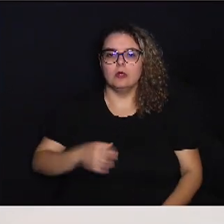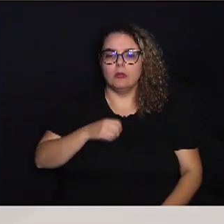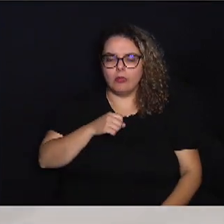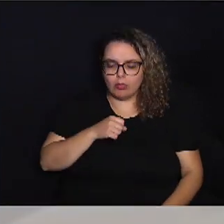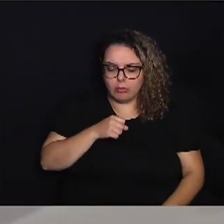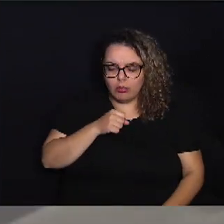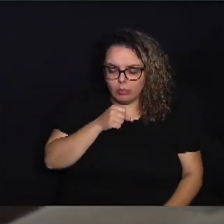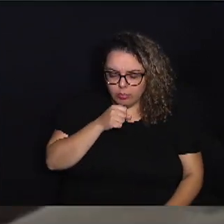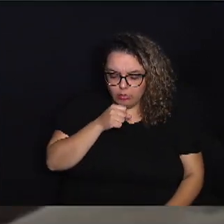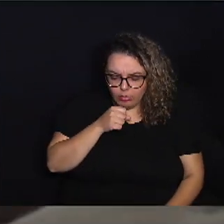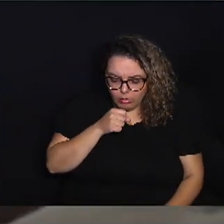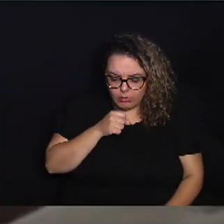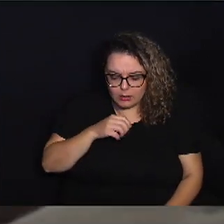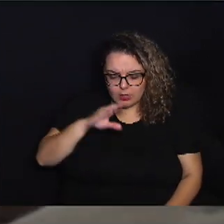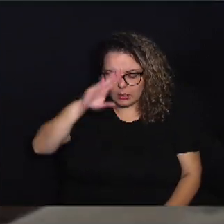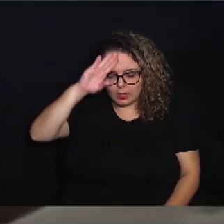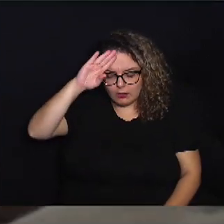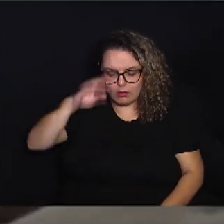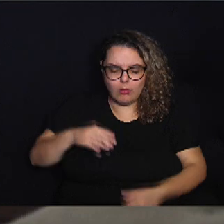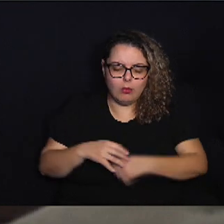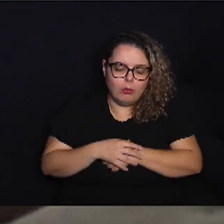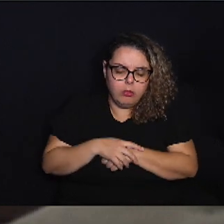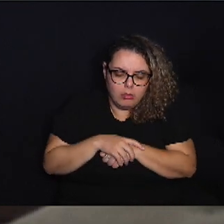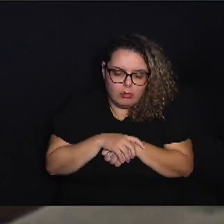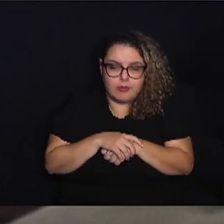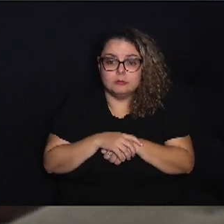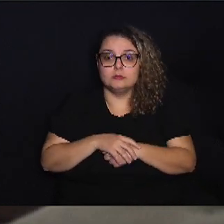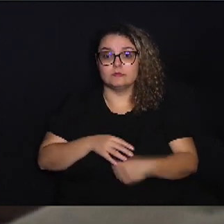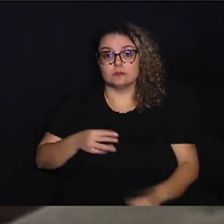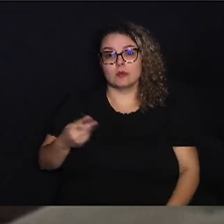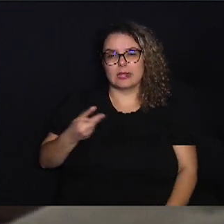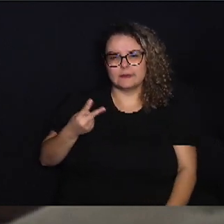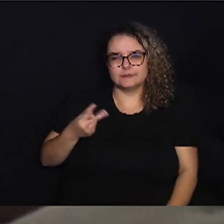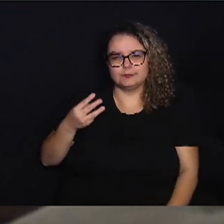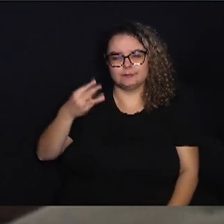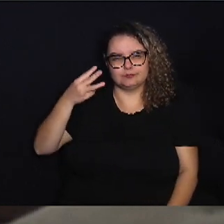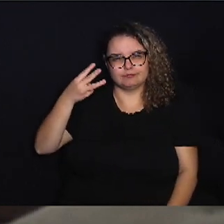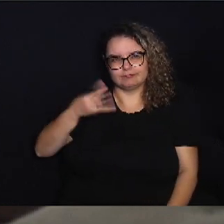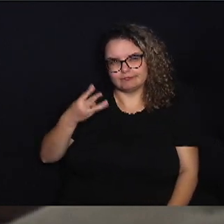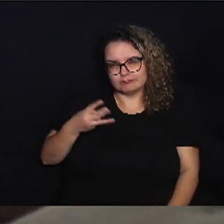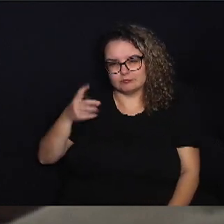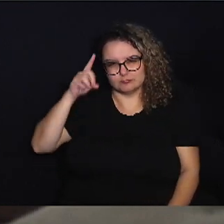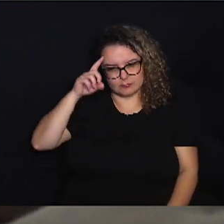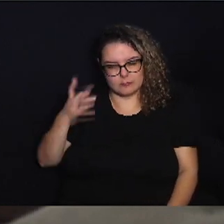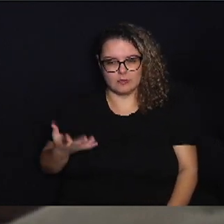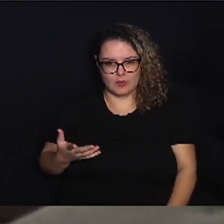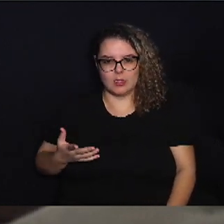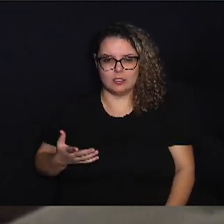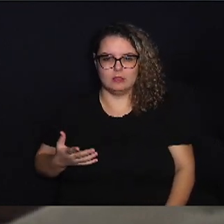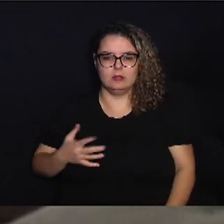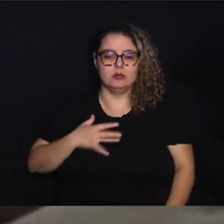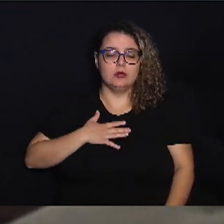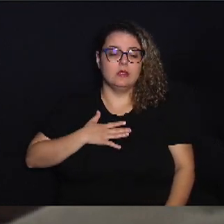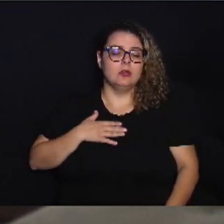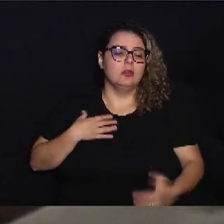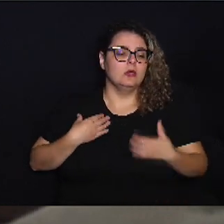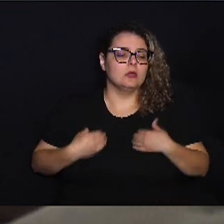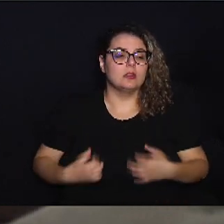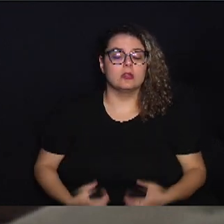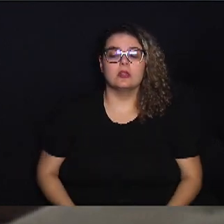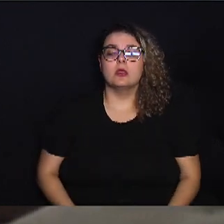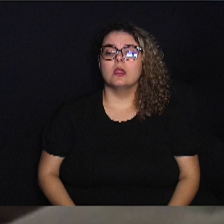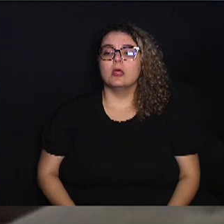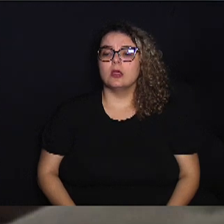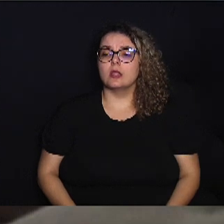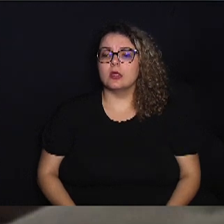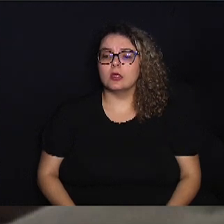do segundo ou terceiro dia de doença, começa com insuficiência respiratória, que é aquele cansaço, a falta de ar, a